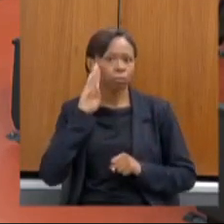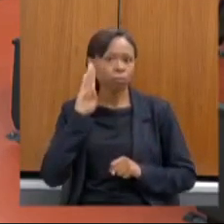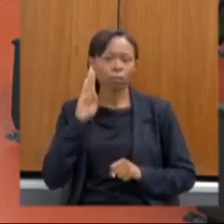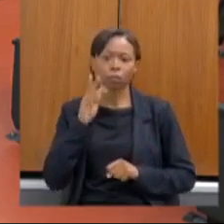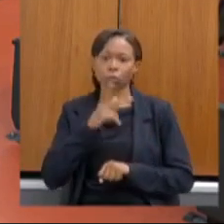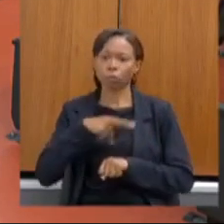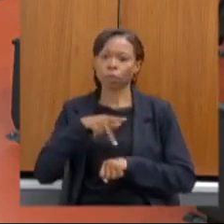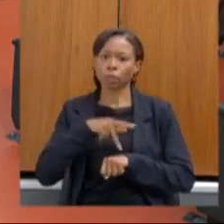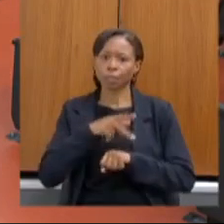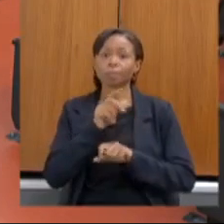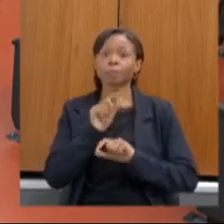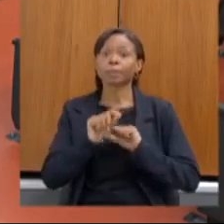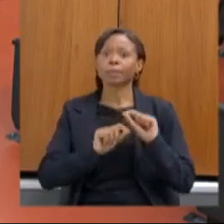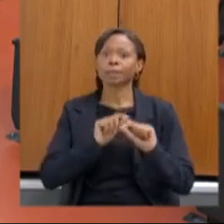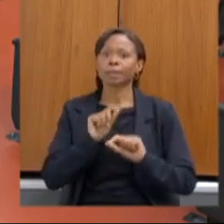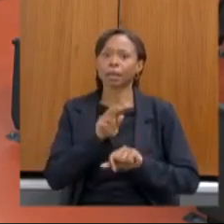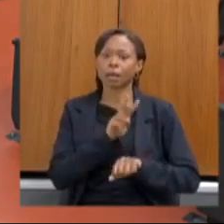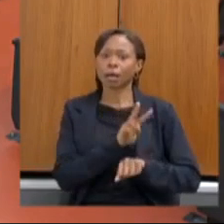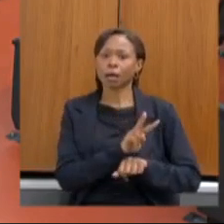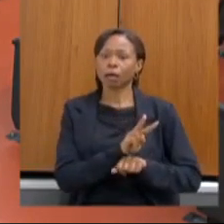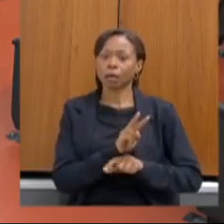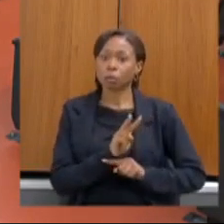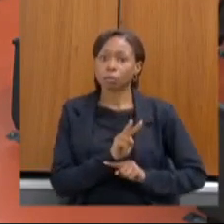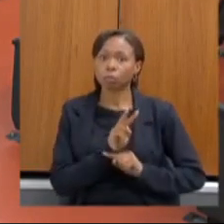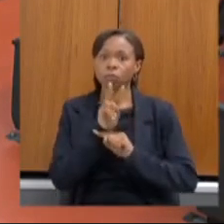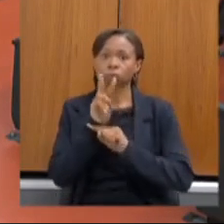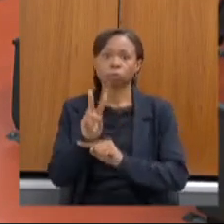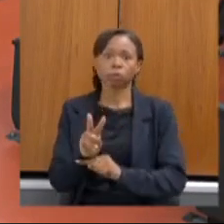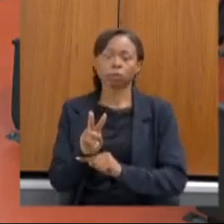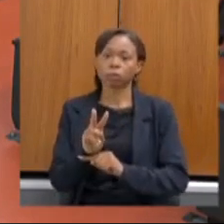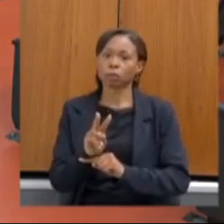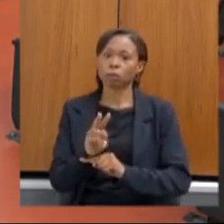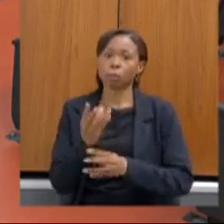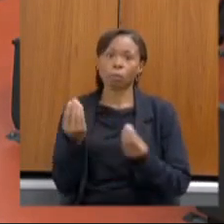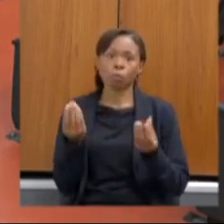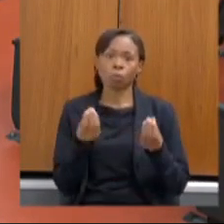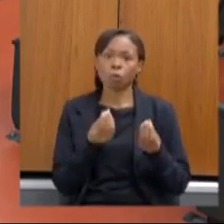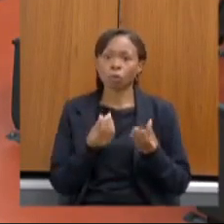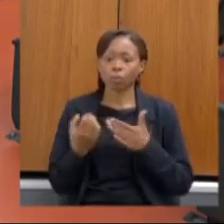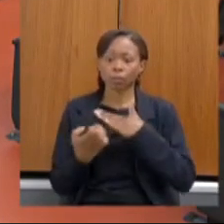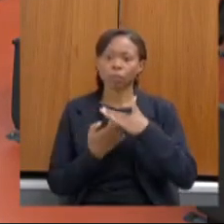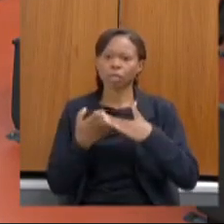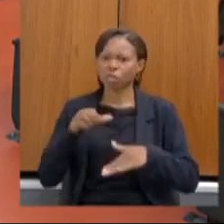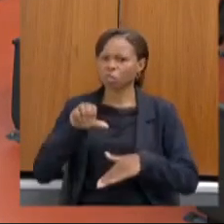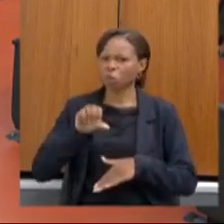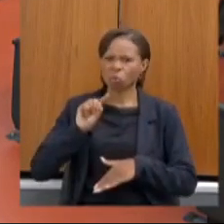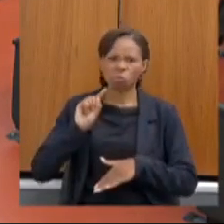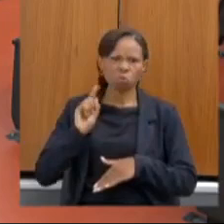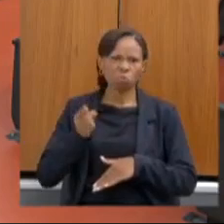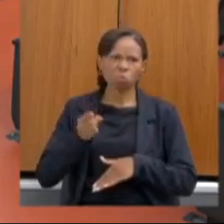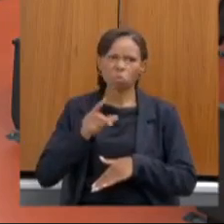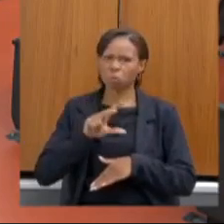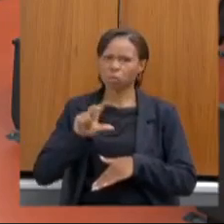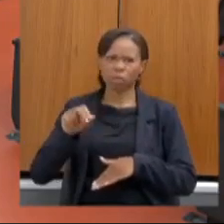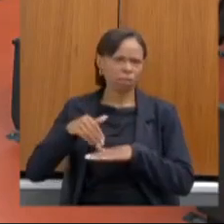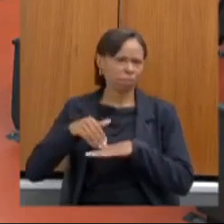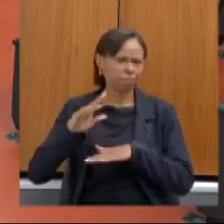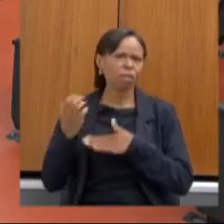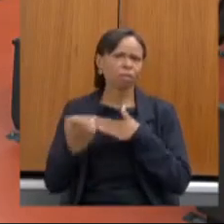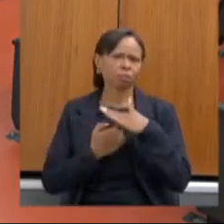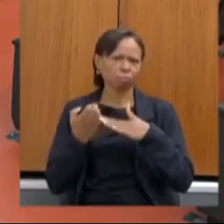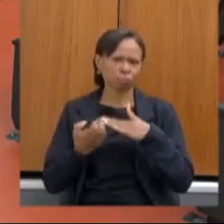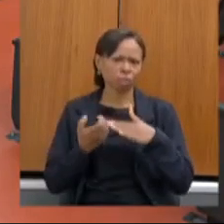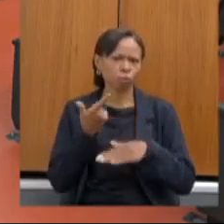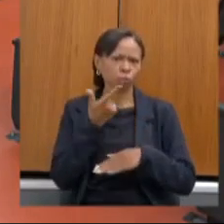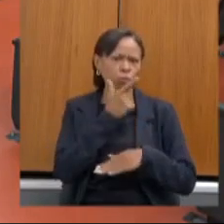desses créditos fórum mais de 9.500 empresas beneficiadas é isso é novo né